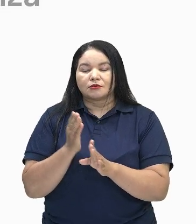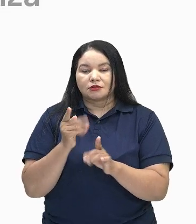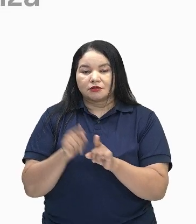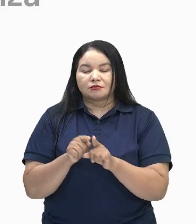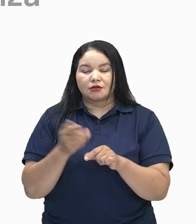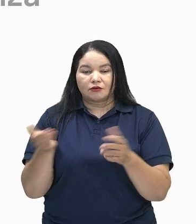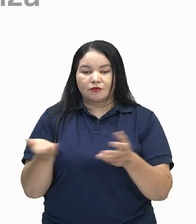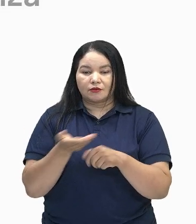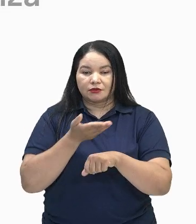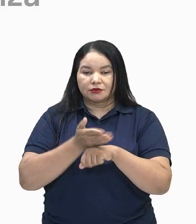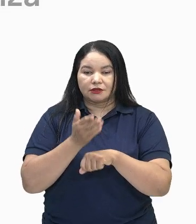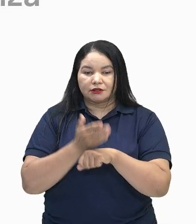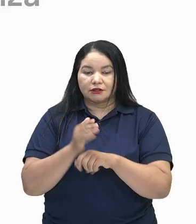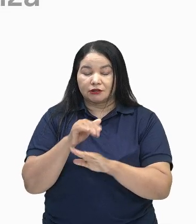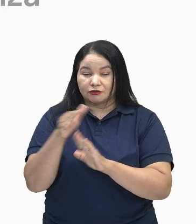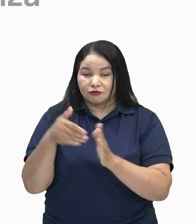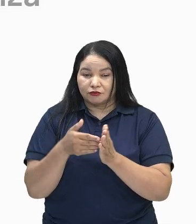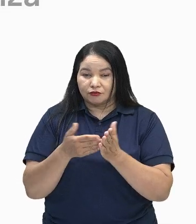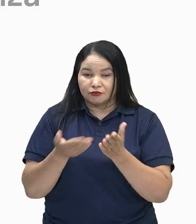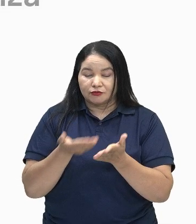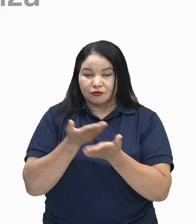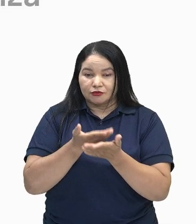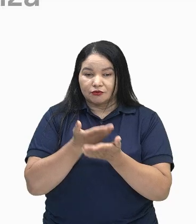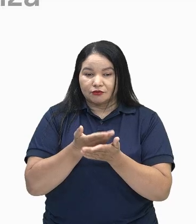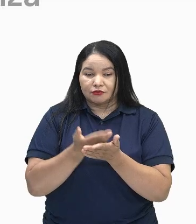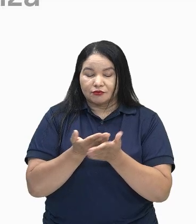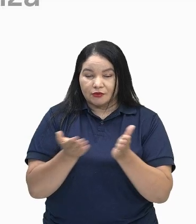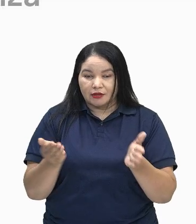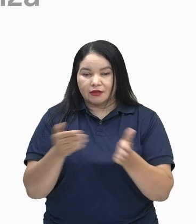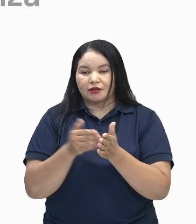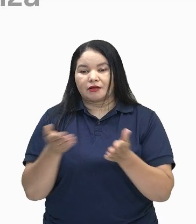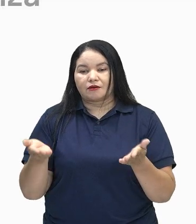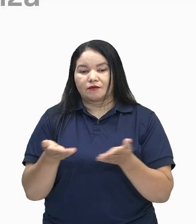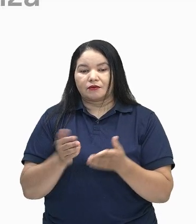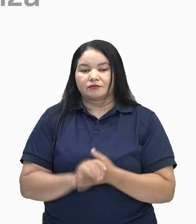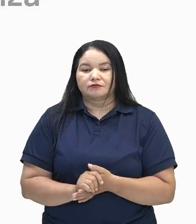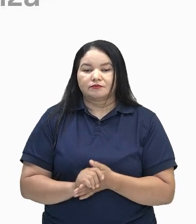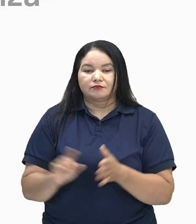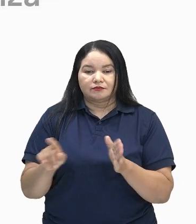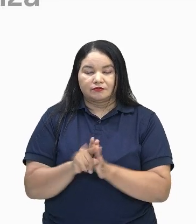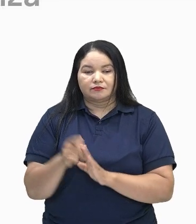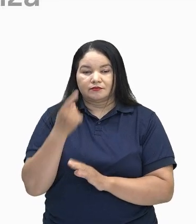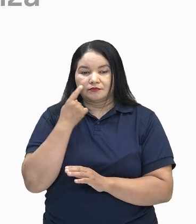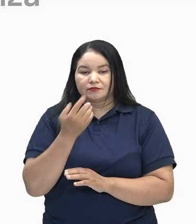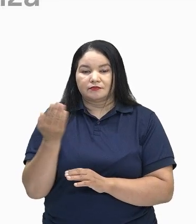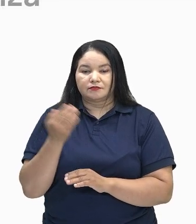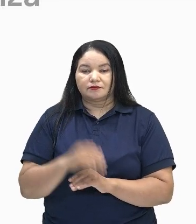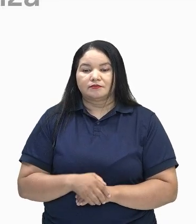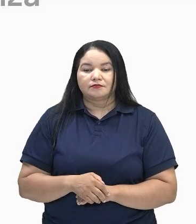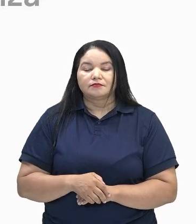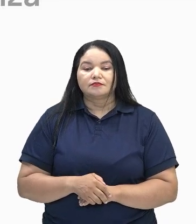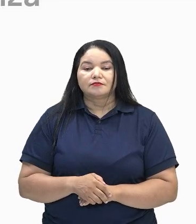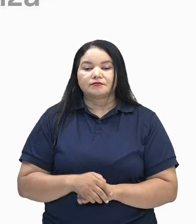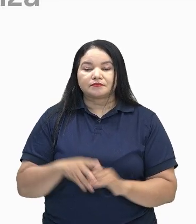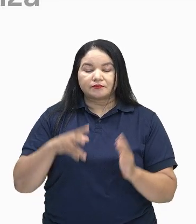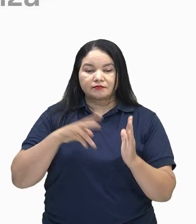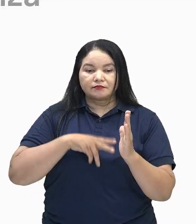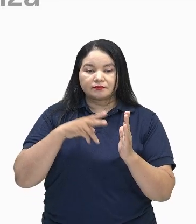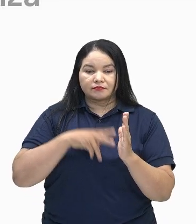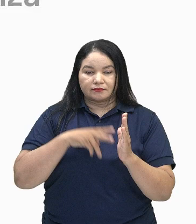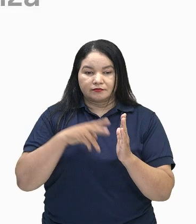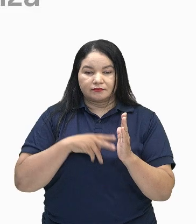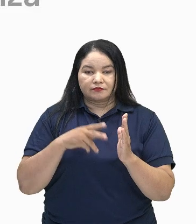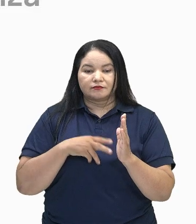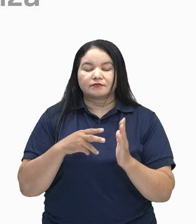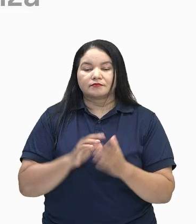prática tudo que nós temos visto até agora. Então, veja essa questão aqui, ó. Leia o trecho a seguir, e aí tem o